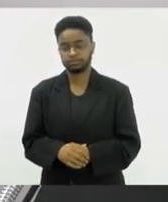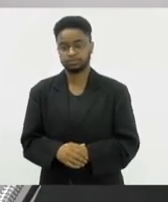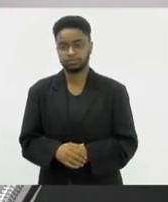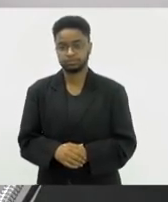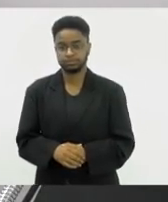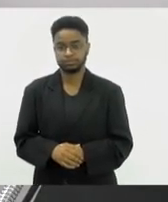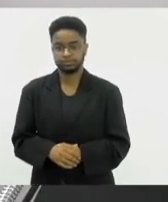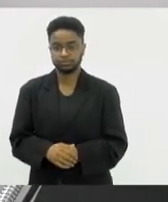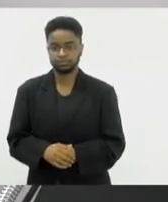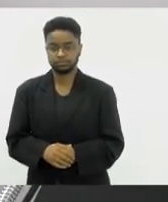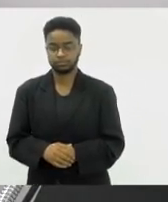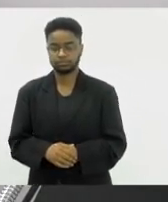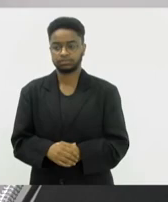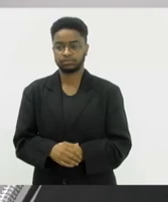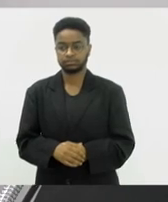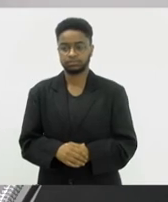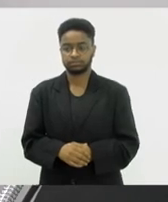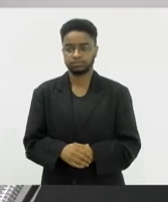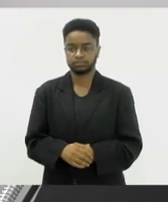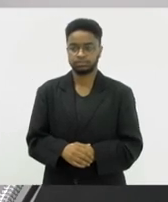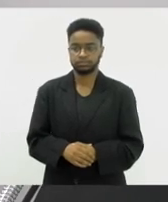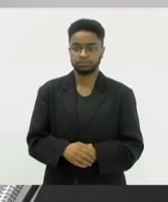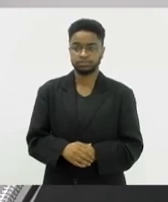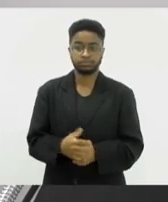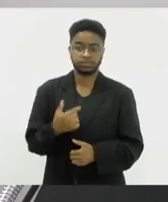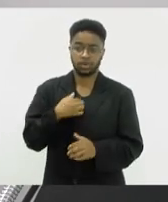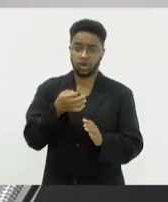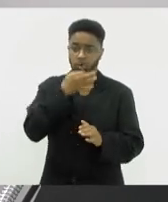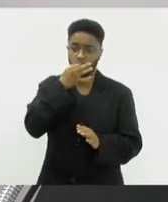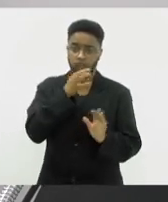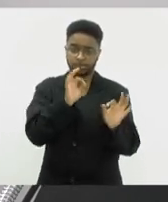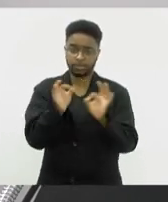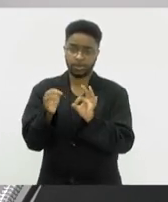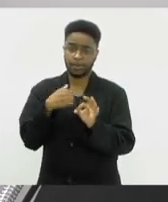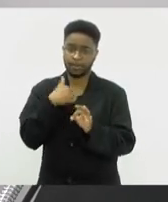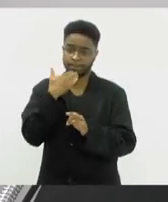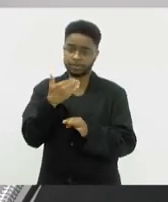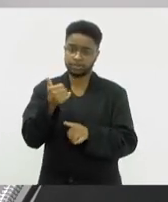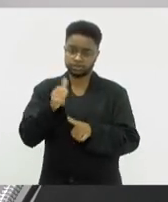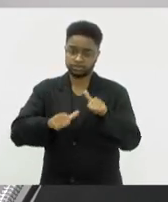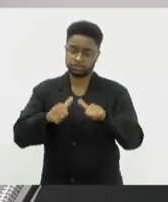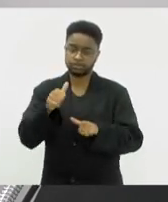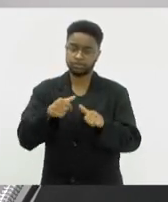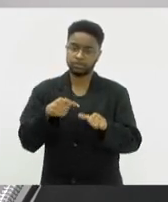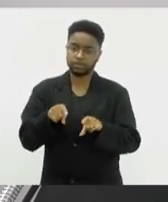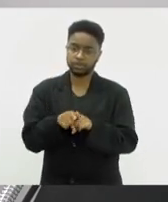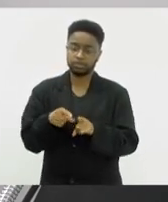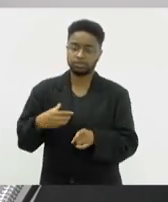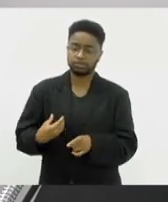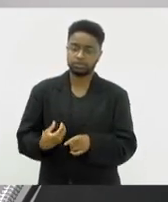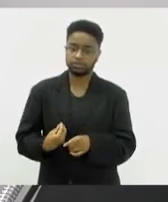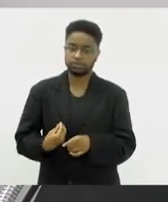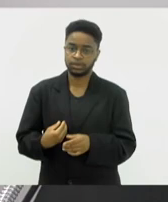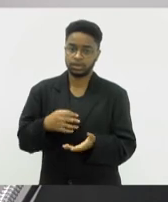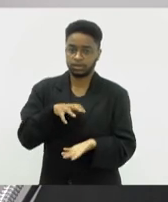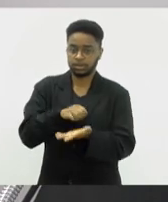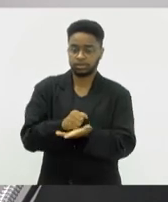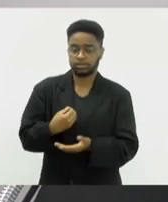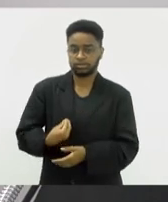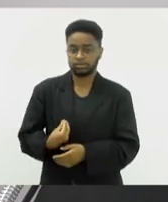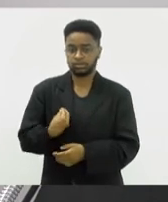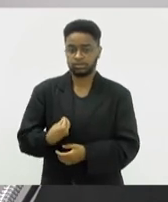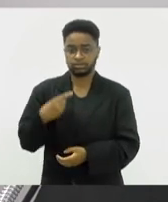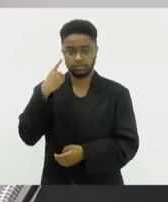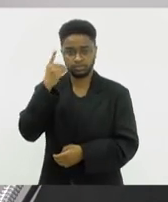Porque, enfim, sem mais comentários, pedido de vista. Registrando a presença do